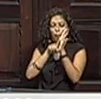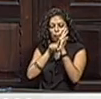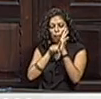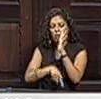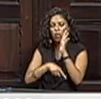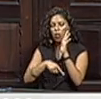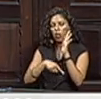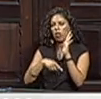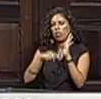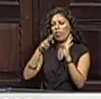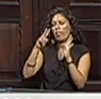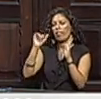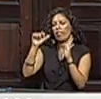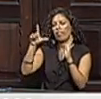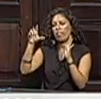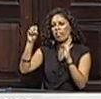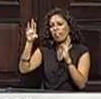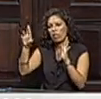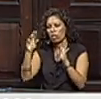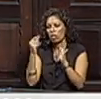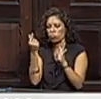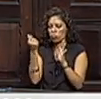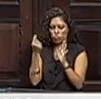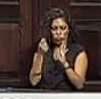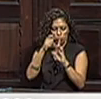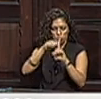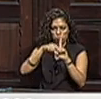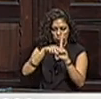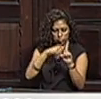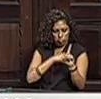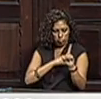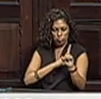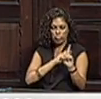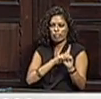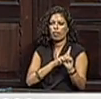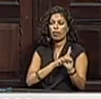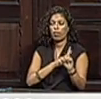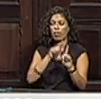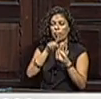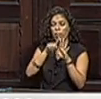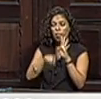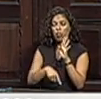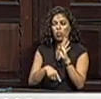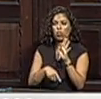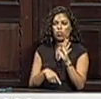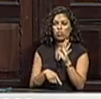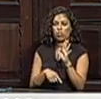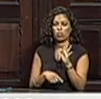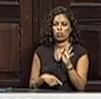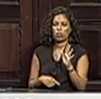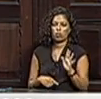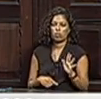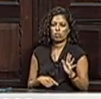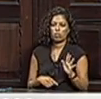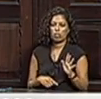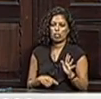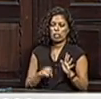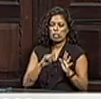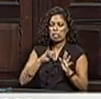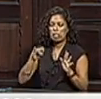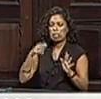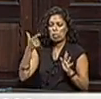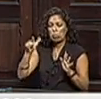considera que os trabalhadores devam receber. Porque se não há essa expressão "a